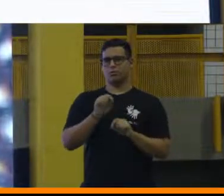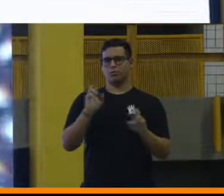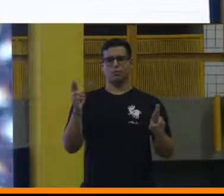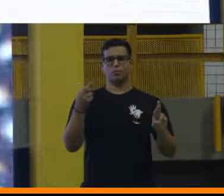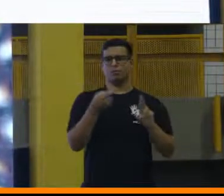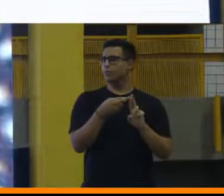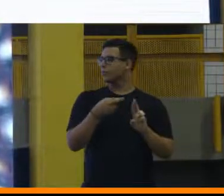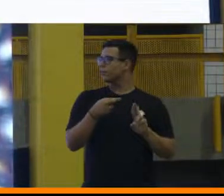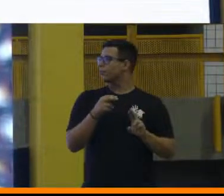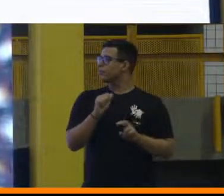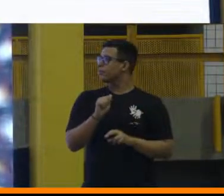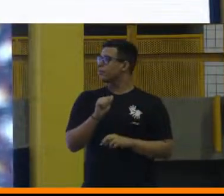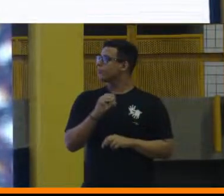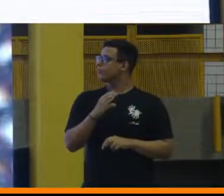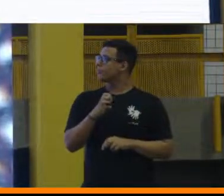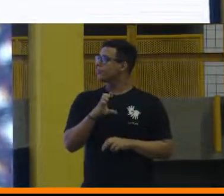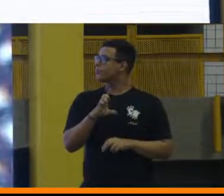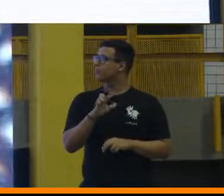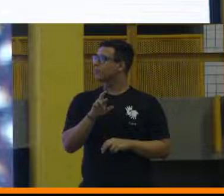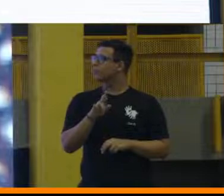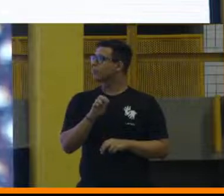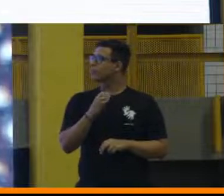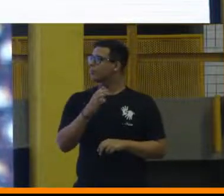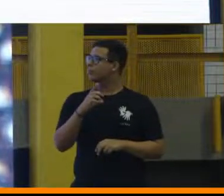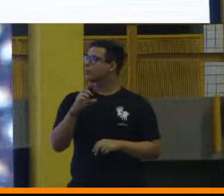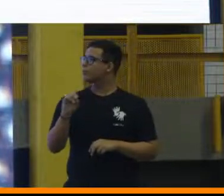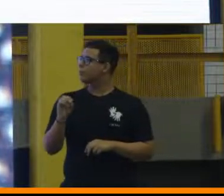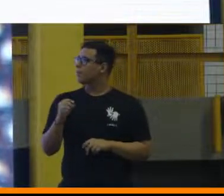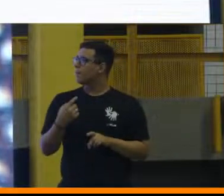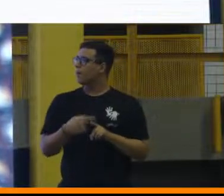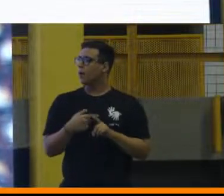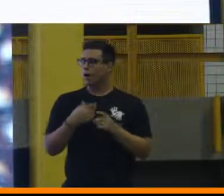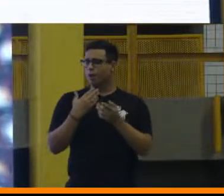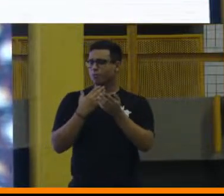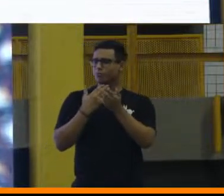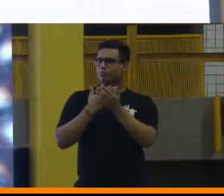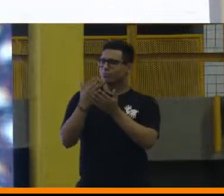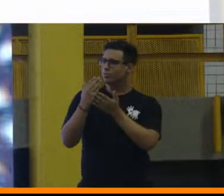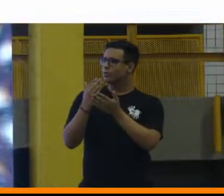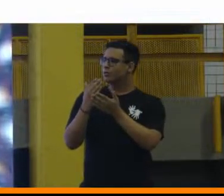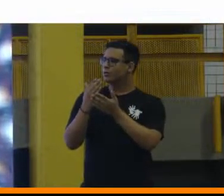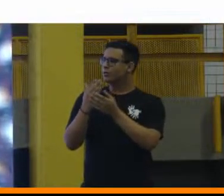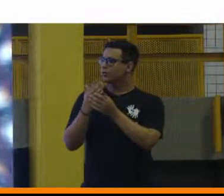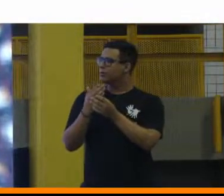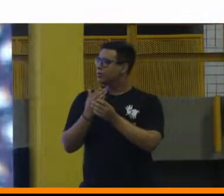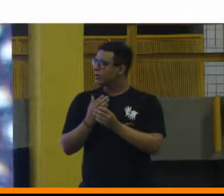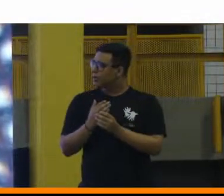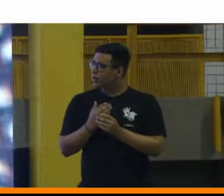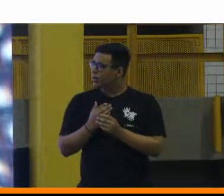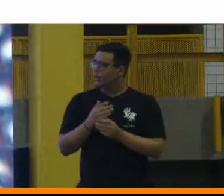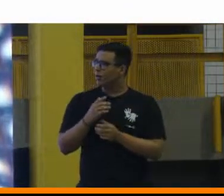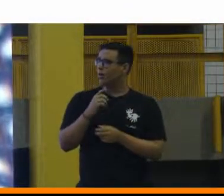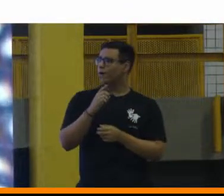uma aceleração. Porque no instante inicial, você olha aí para essa maçã,